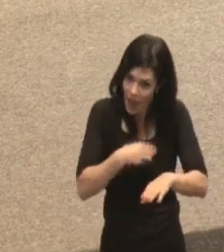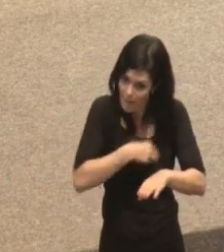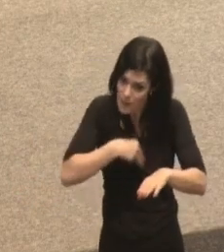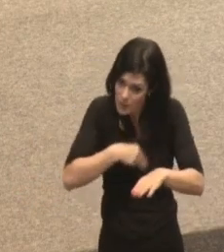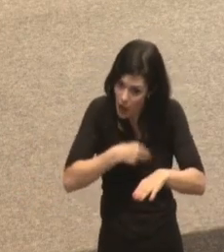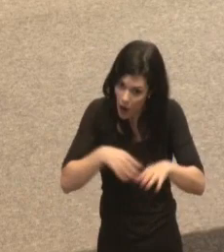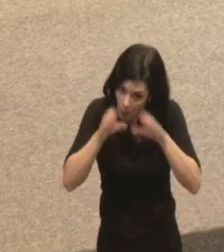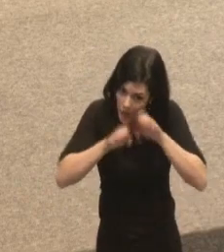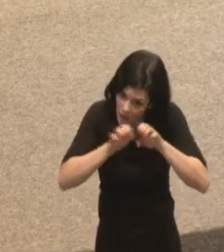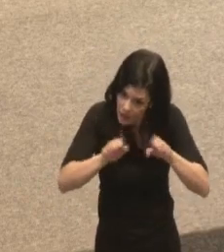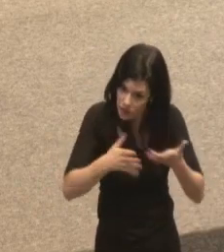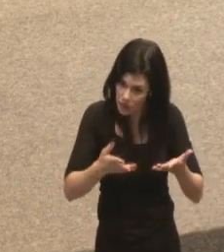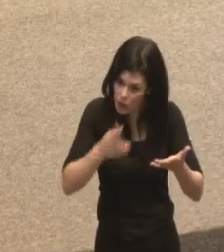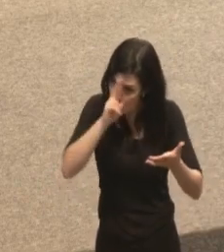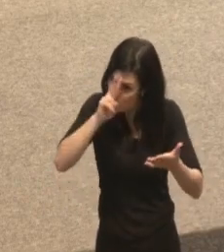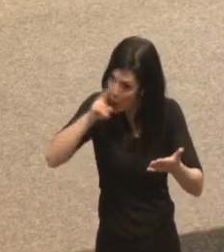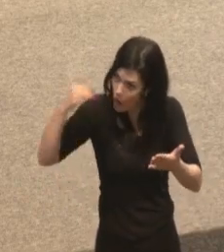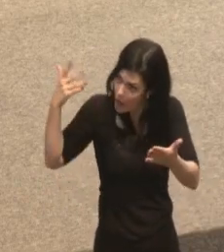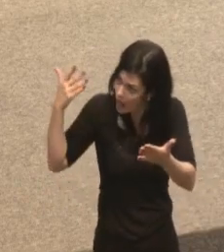essa é a nossa história.